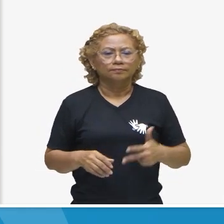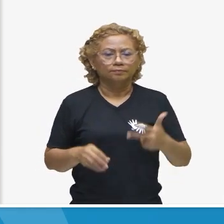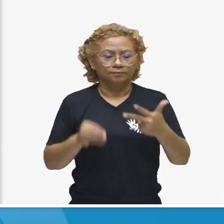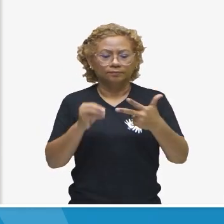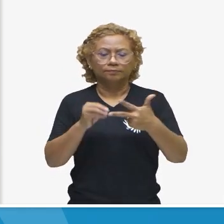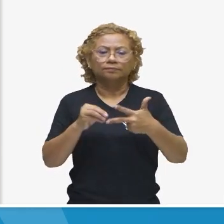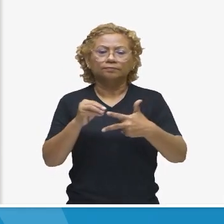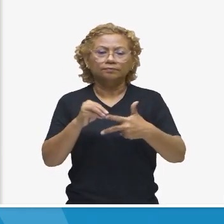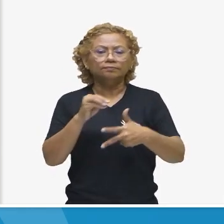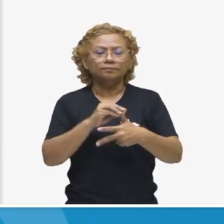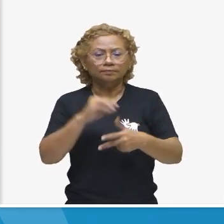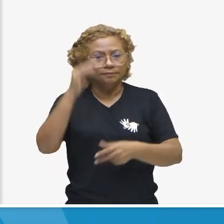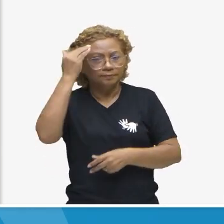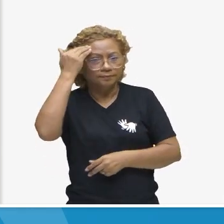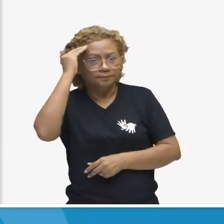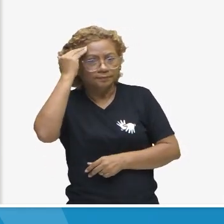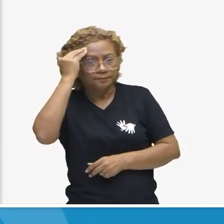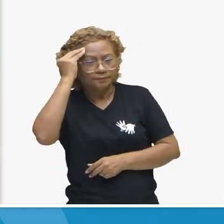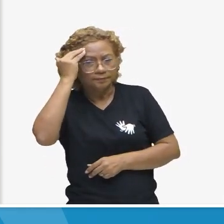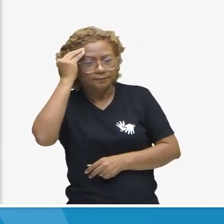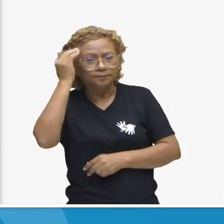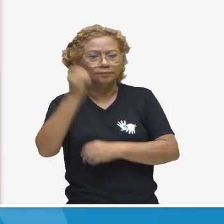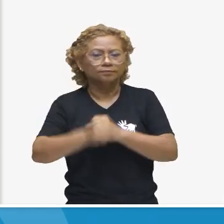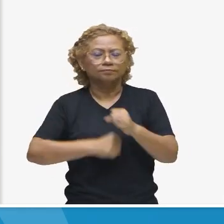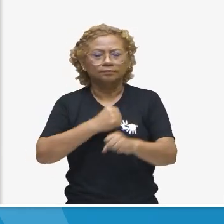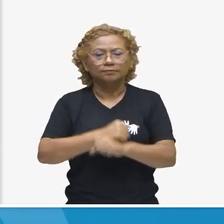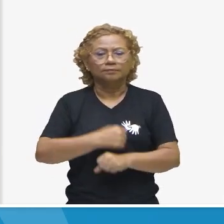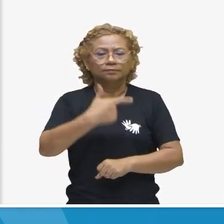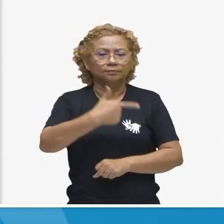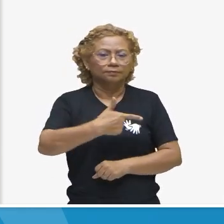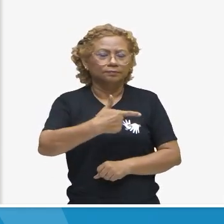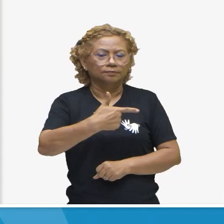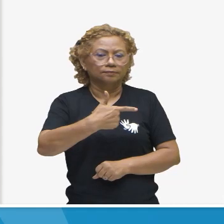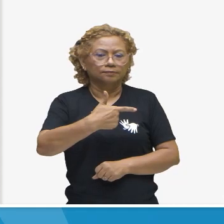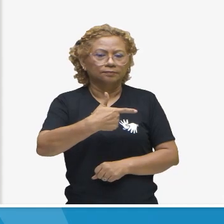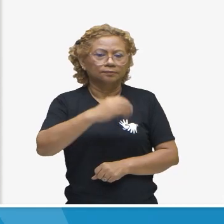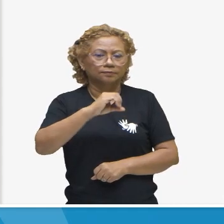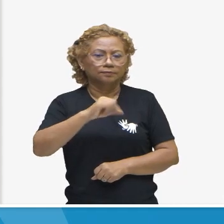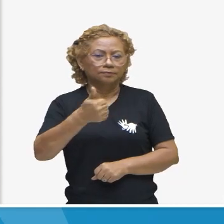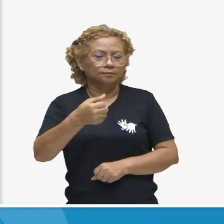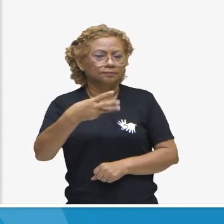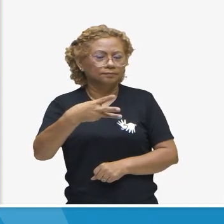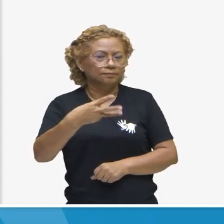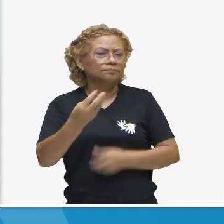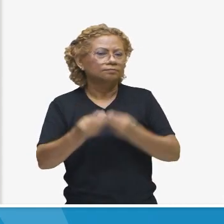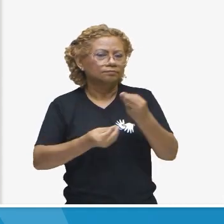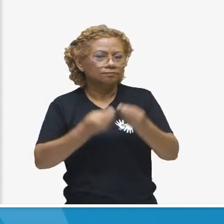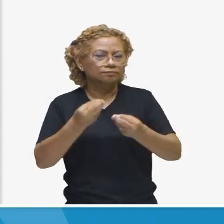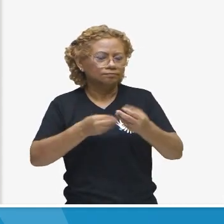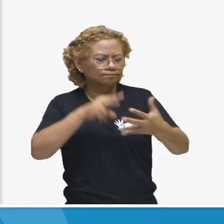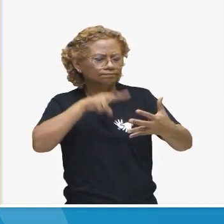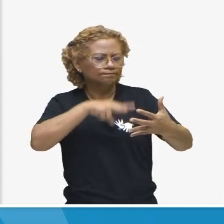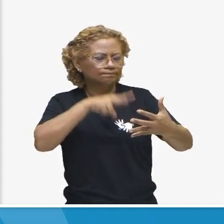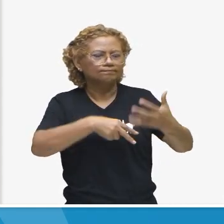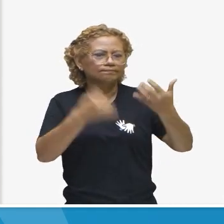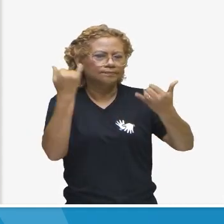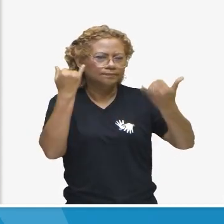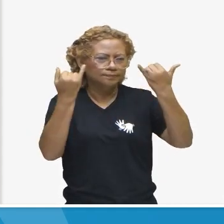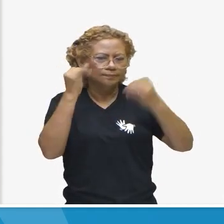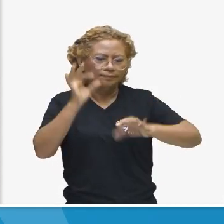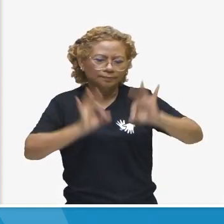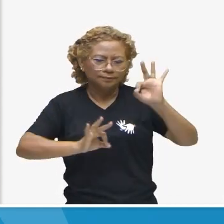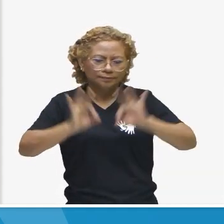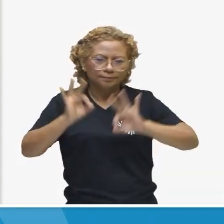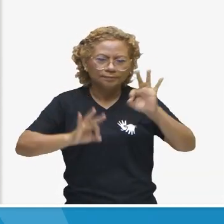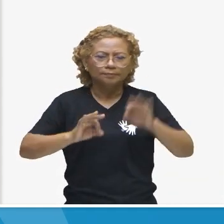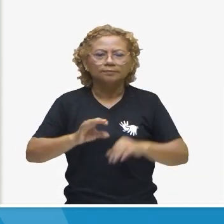2013. Vamos entender como que essa questão pode ser resolvida utilizando